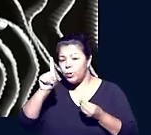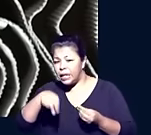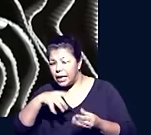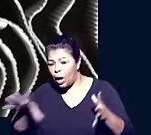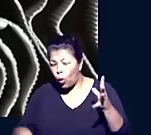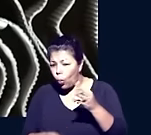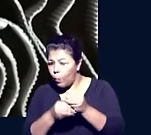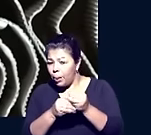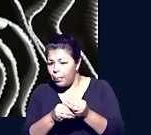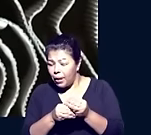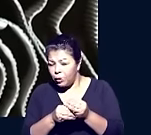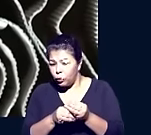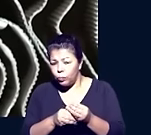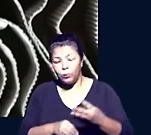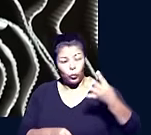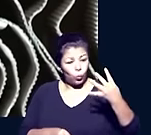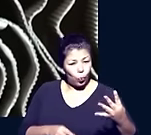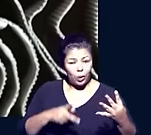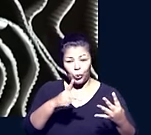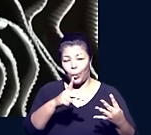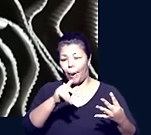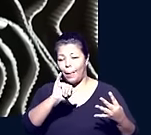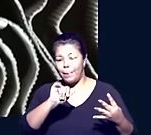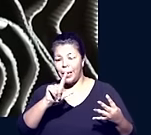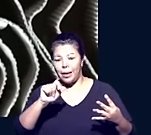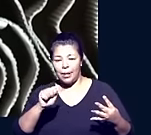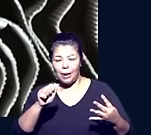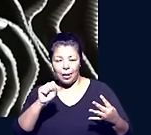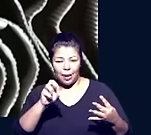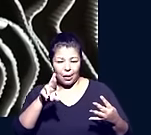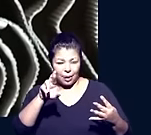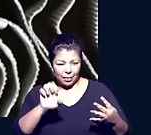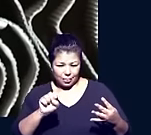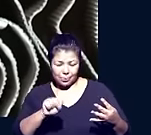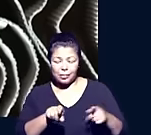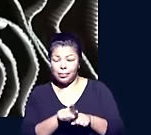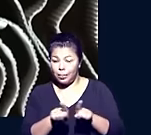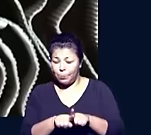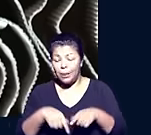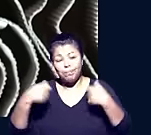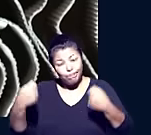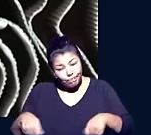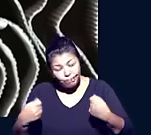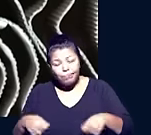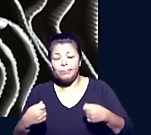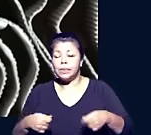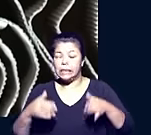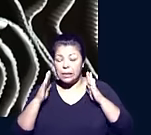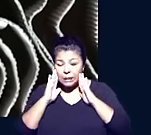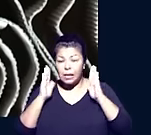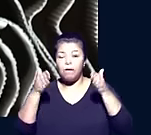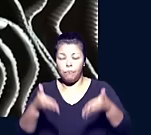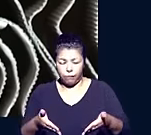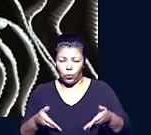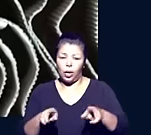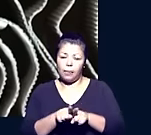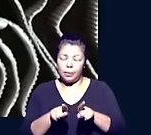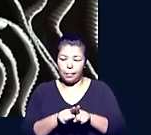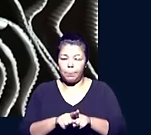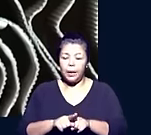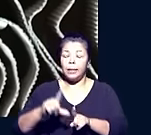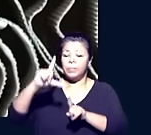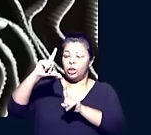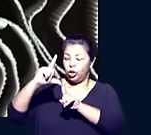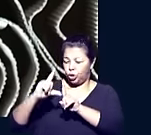a trabalhista tivemos a previdenciária tivemos a tributária e falta administrativa você tem que começar a reduzir ou